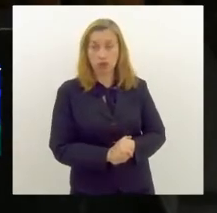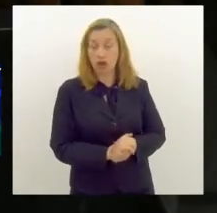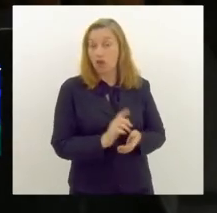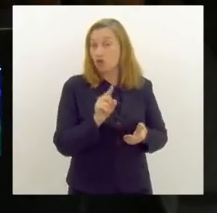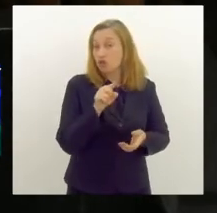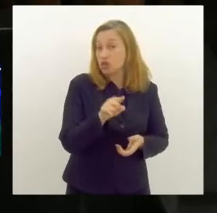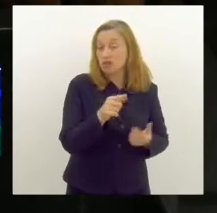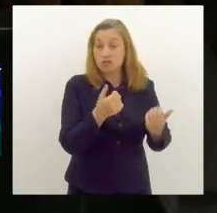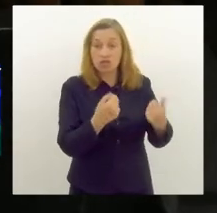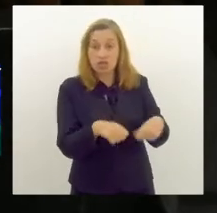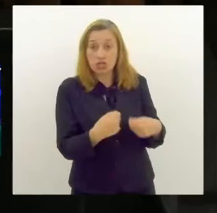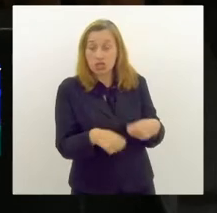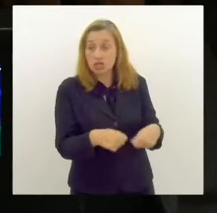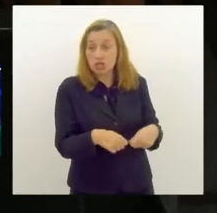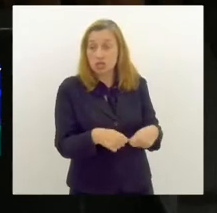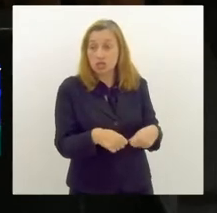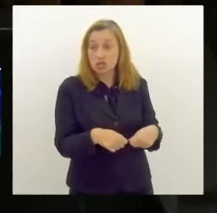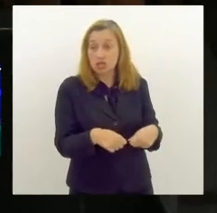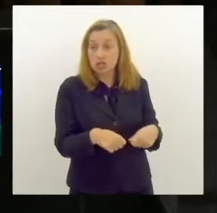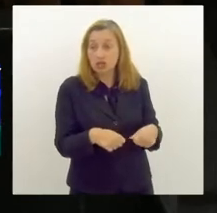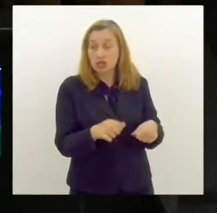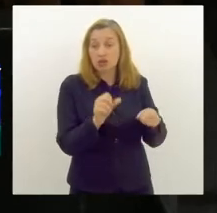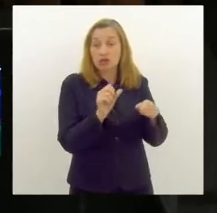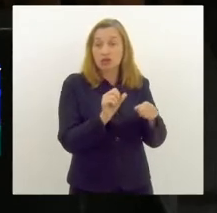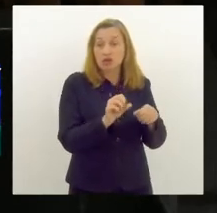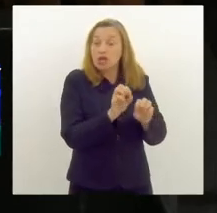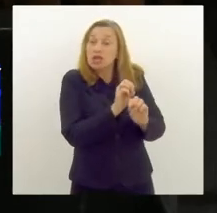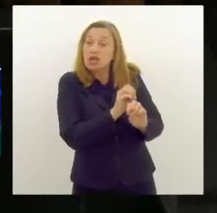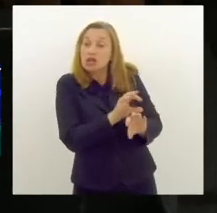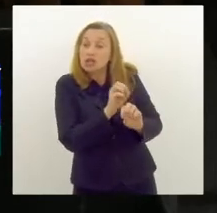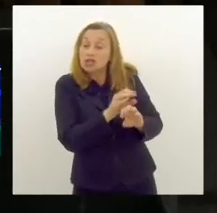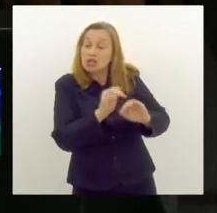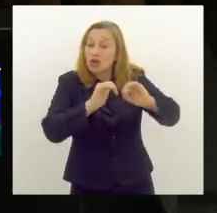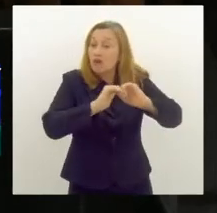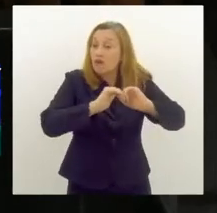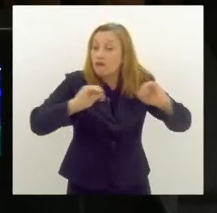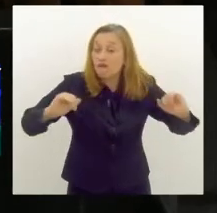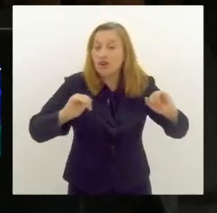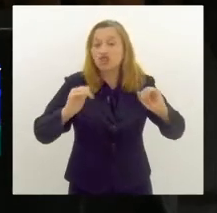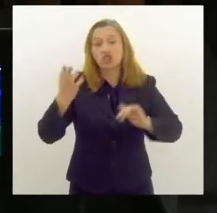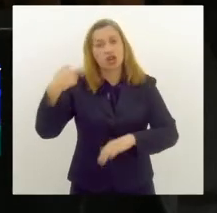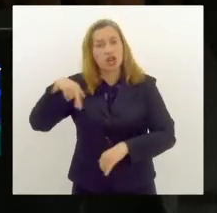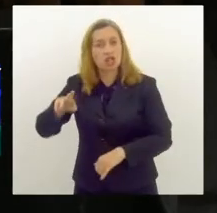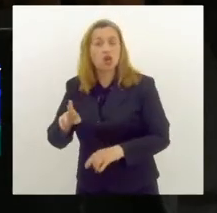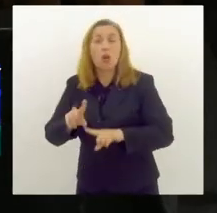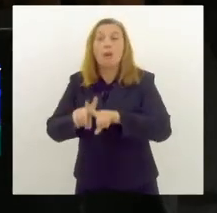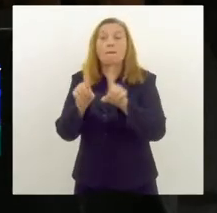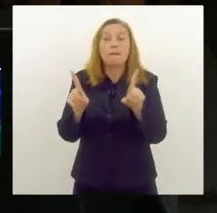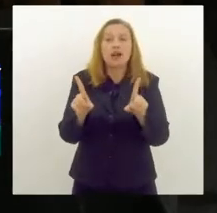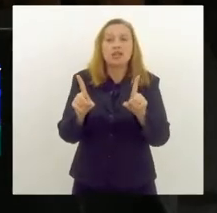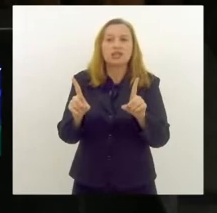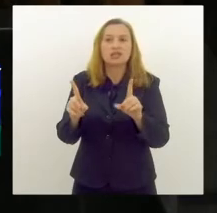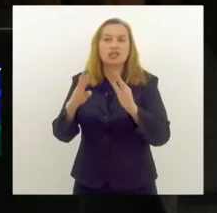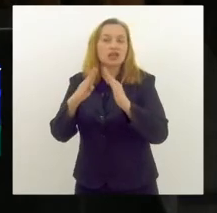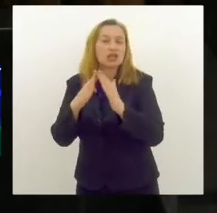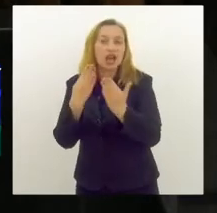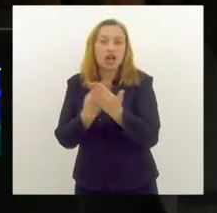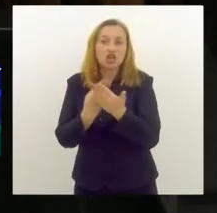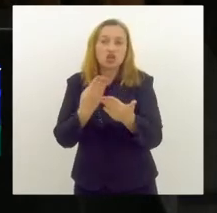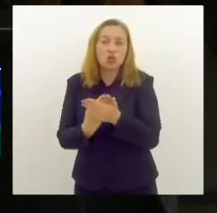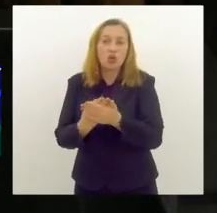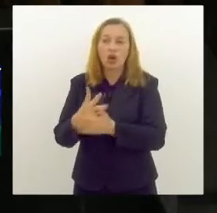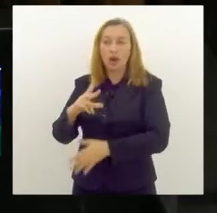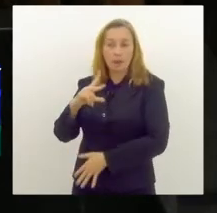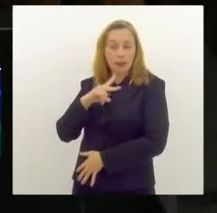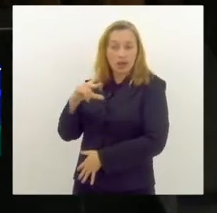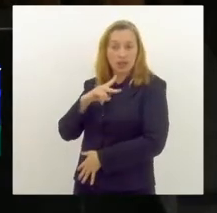ser, né, tem que fazer o ensino desmembrado da religião. Mas na escola privada, por exemplo,